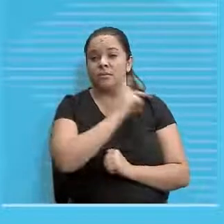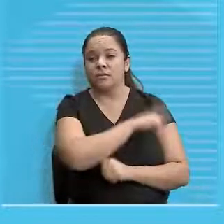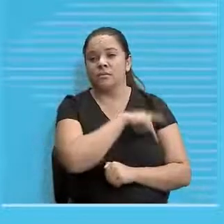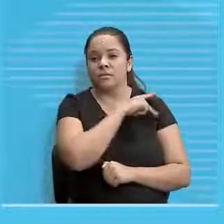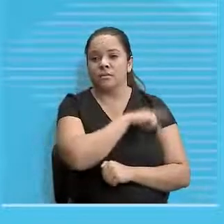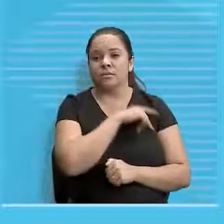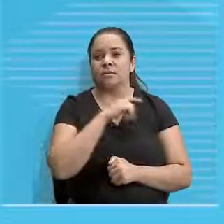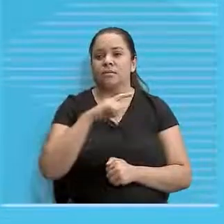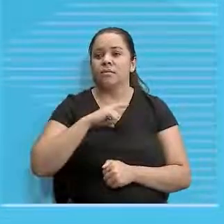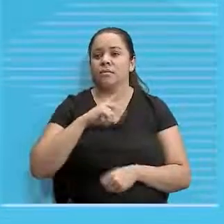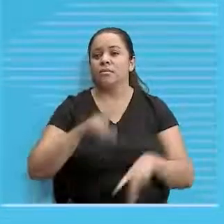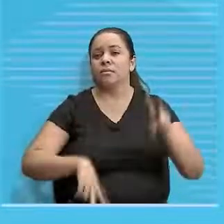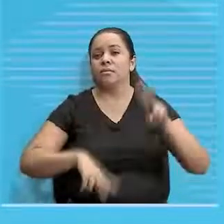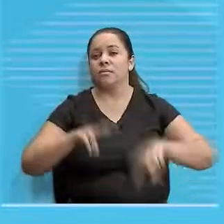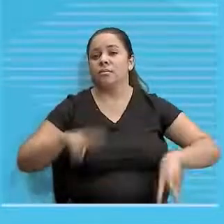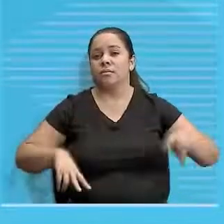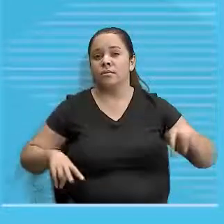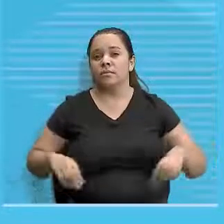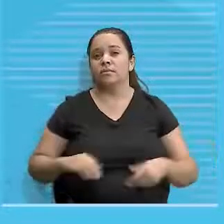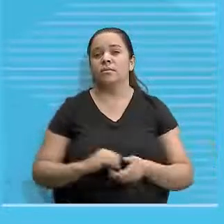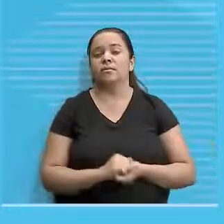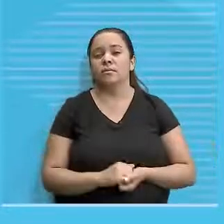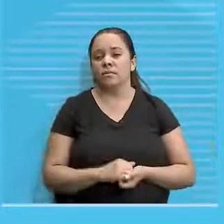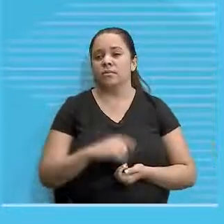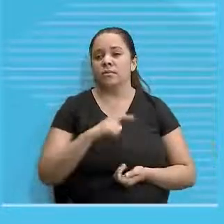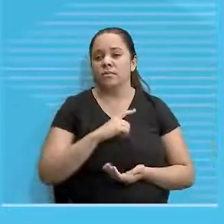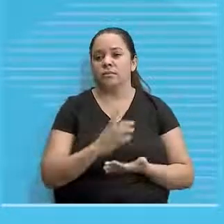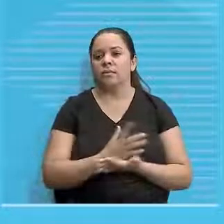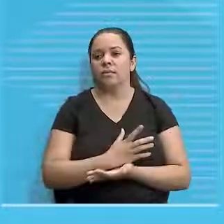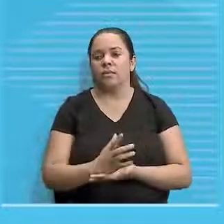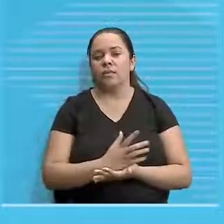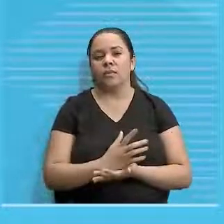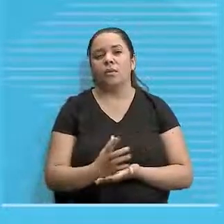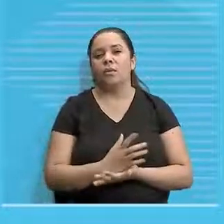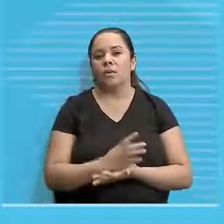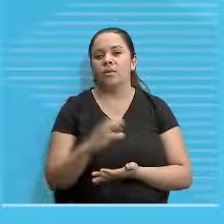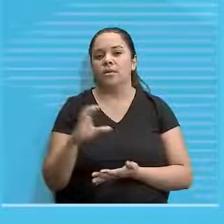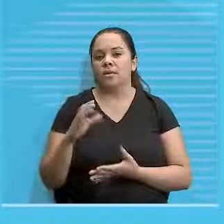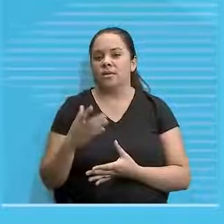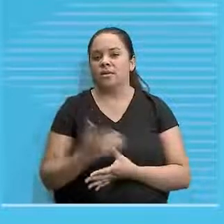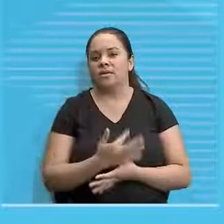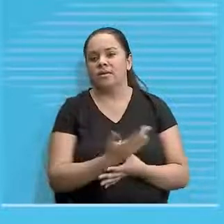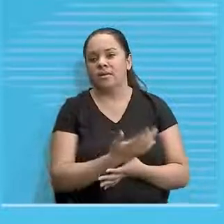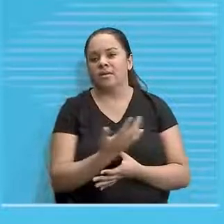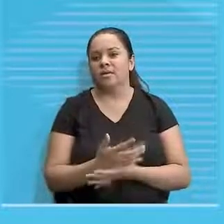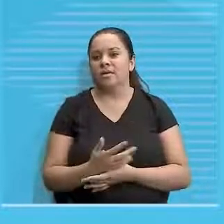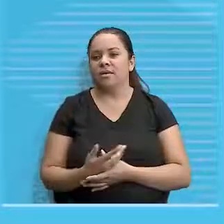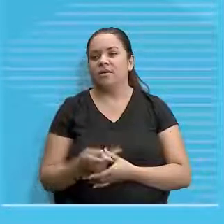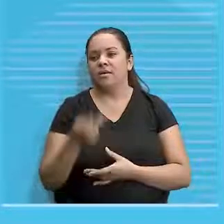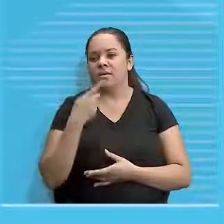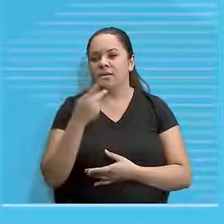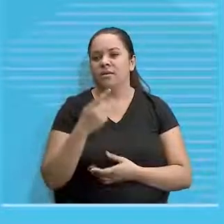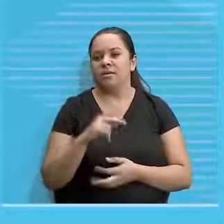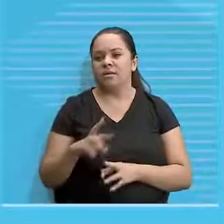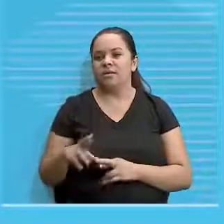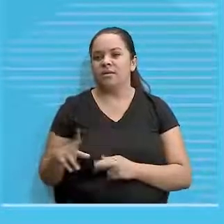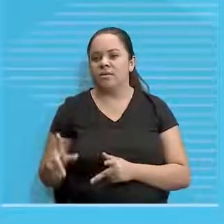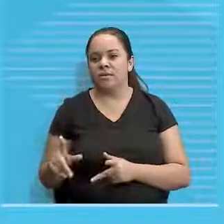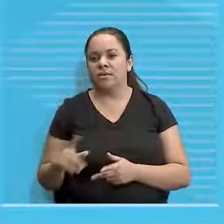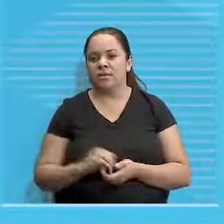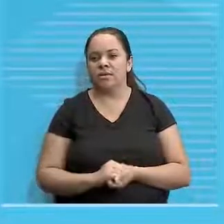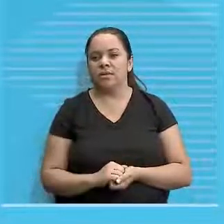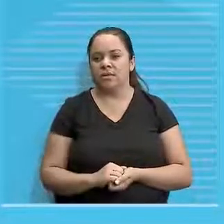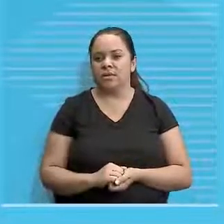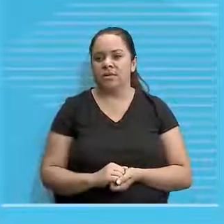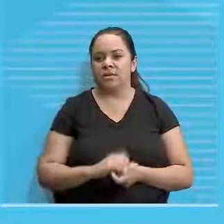outras cidades que a gente não tem o mesmo sotaque. Então, por exemplo, quem nasceu na cidade de Teresina tem um sotaque